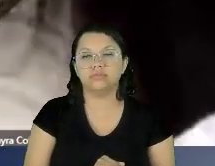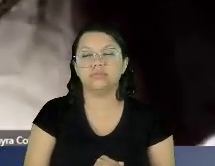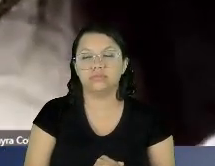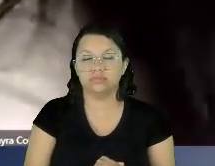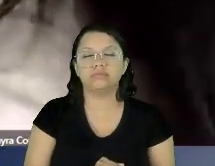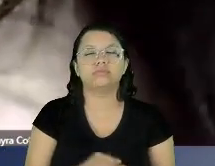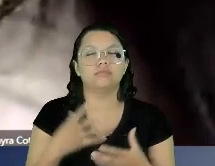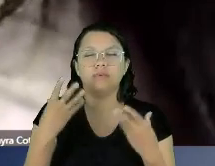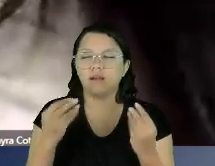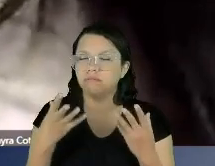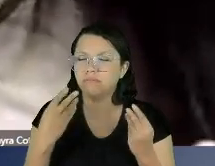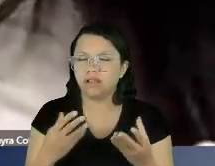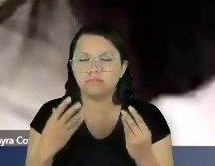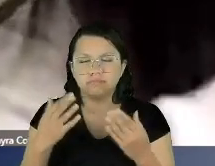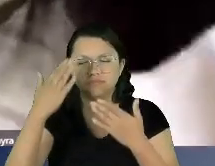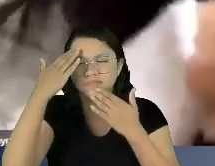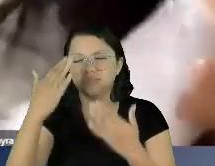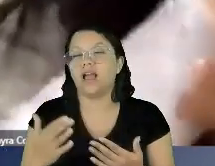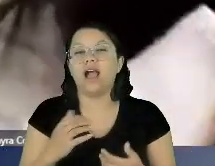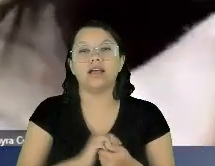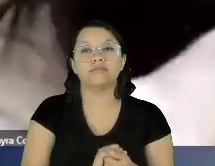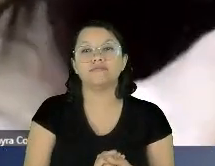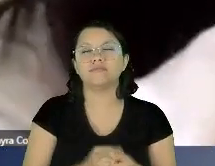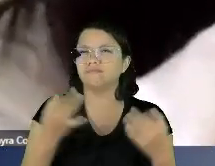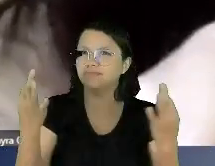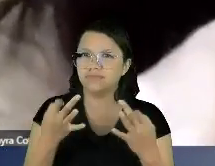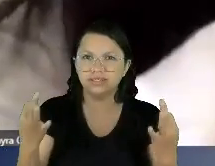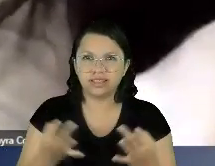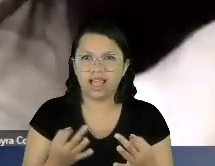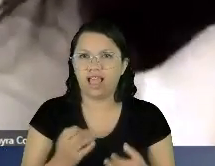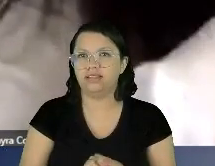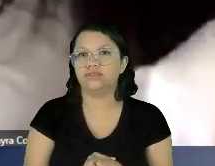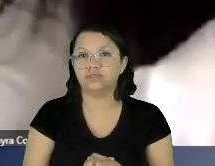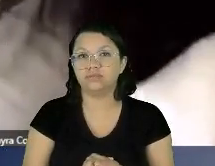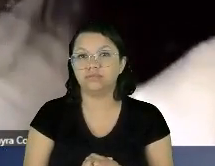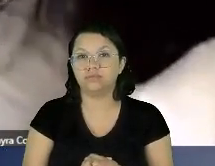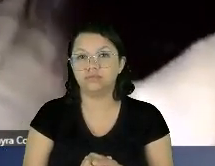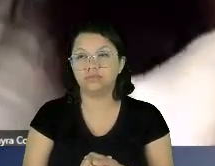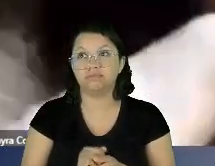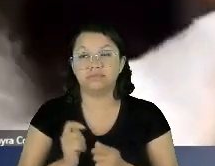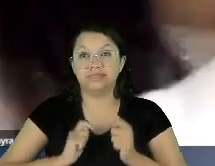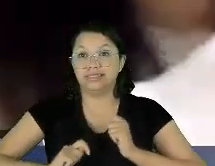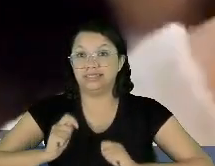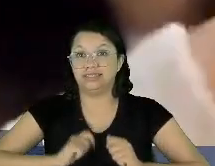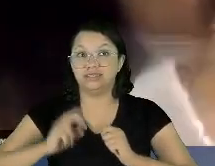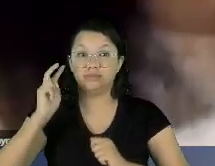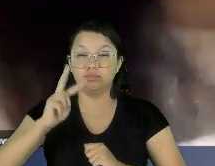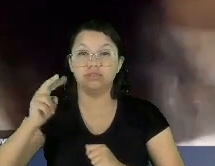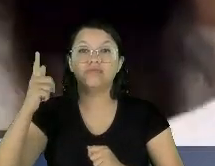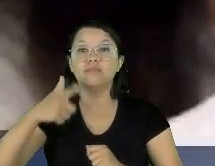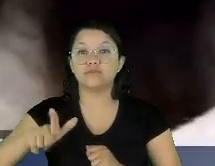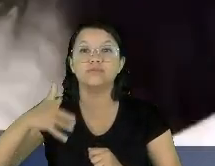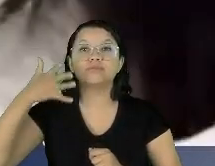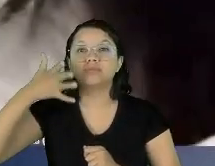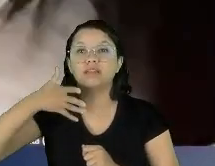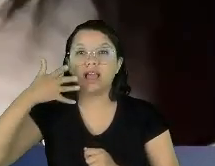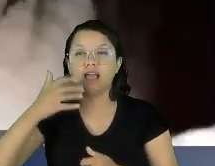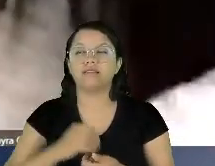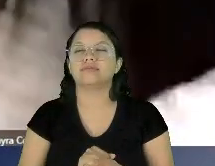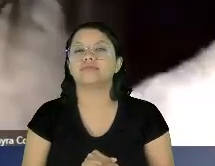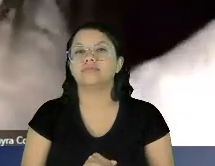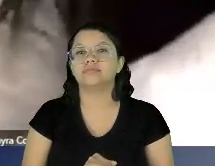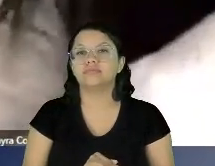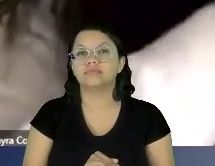considerações, Nálida também, muito obrigada, e foi excelente, e estou ansiosa para ver também os